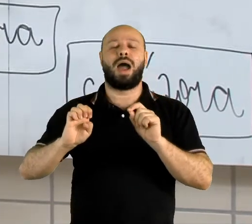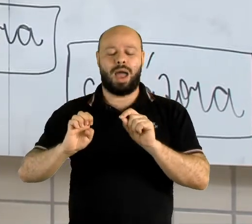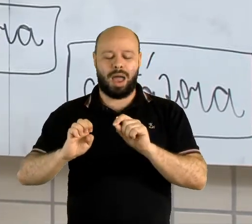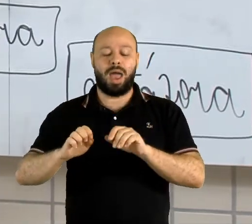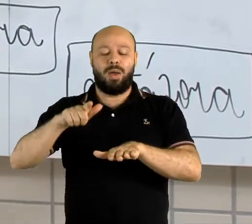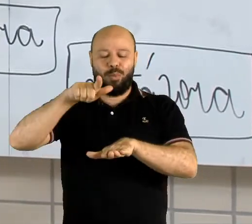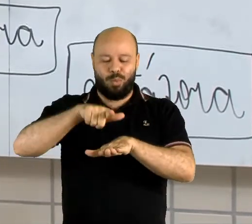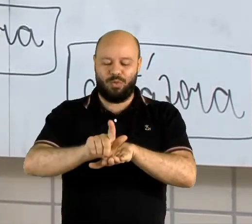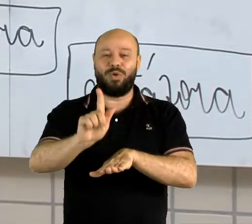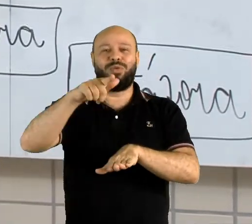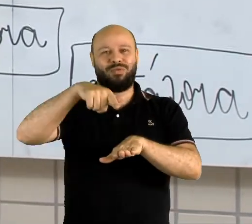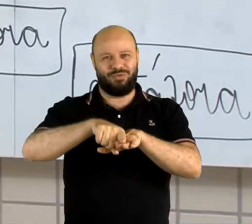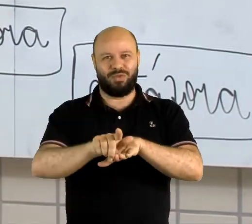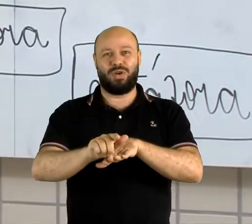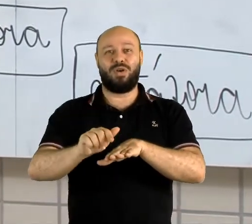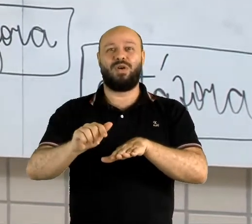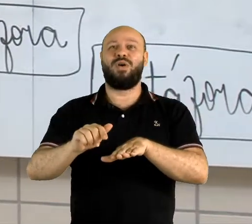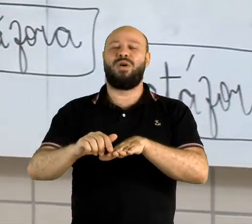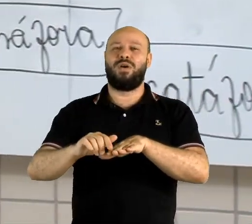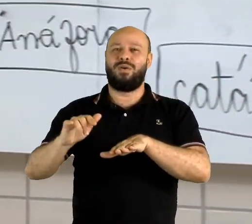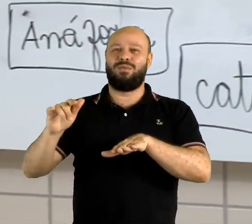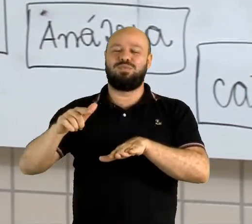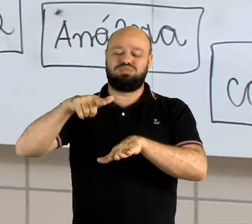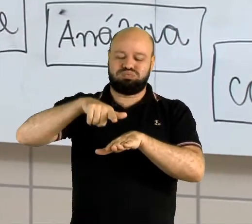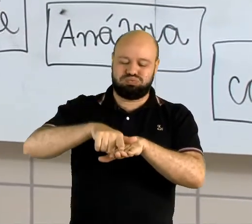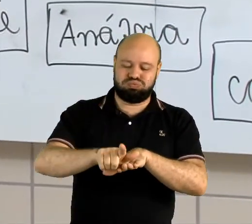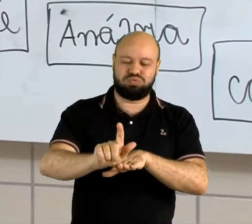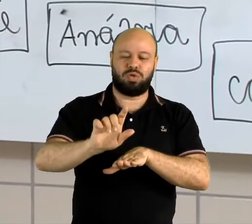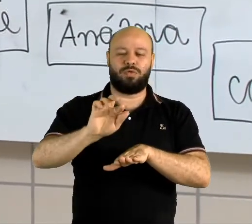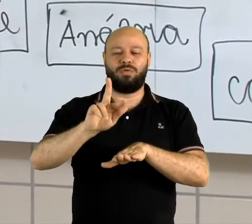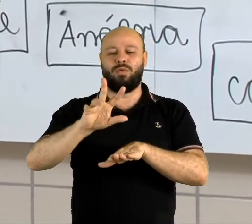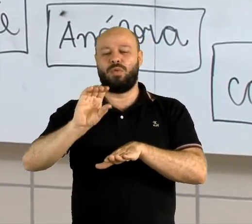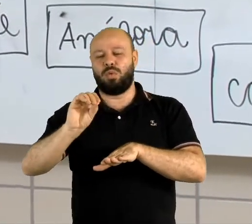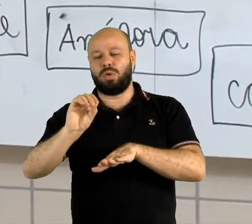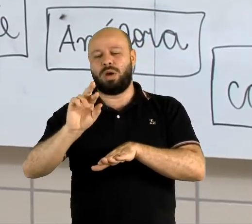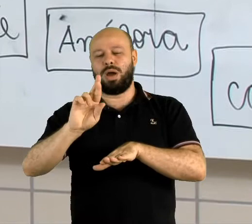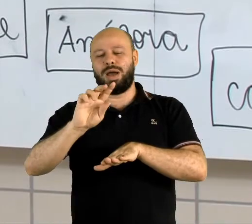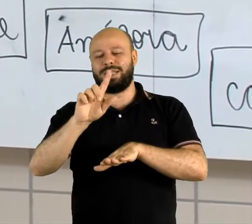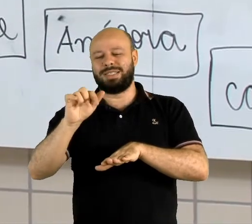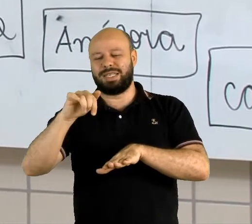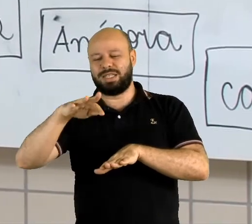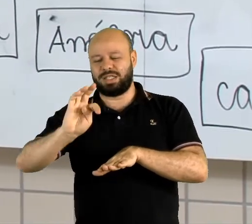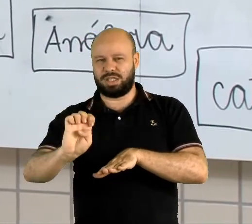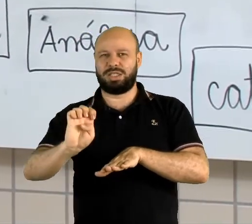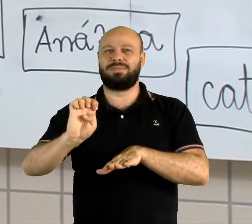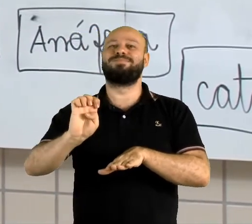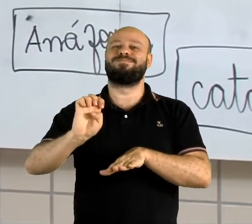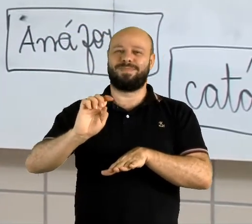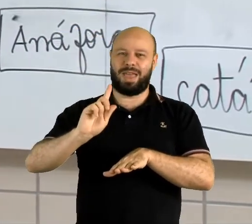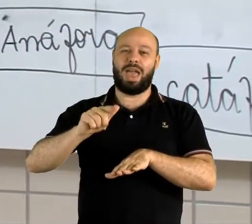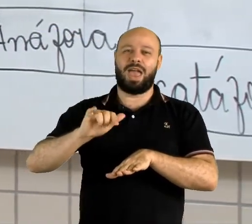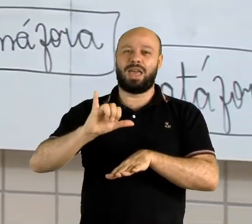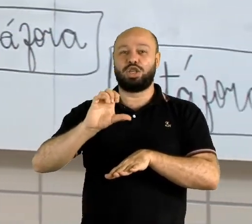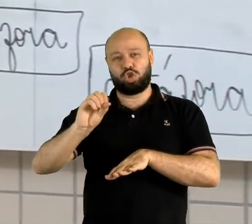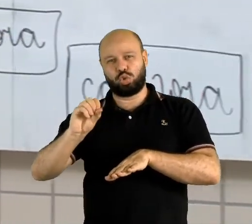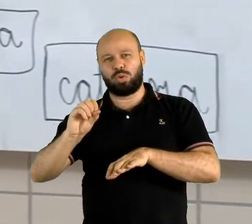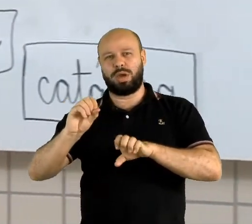rasantes, tá? Então, o referente desses dois pronomes aí será voos